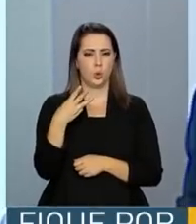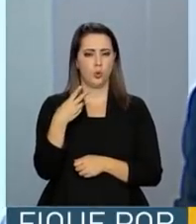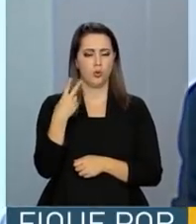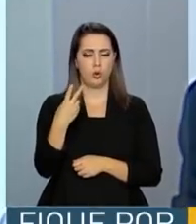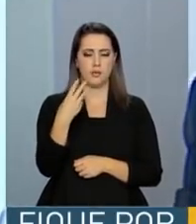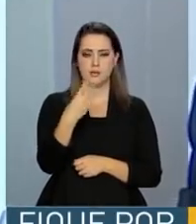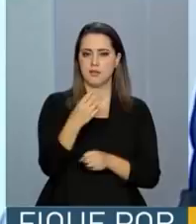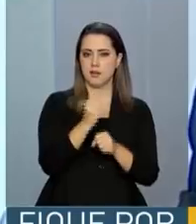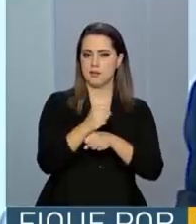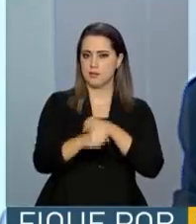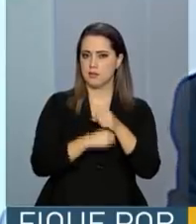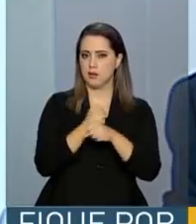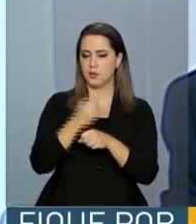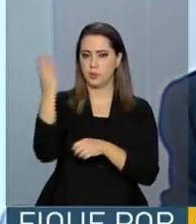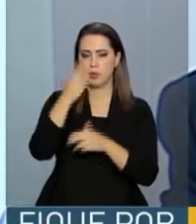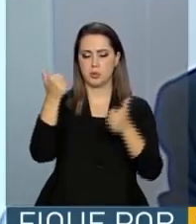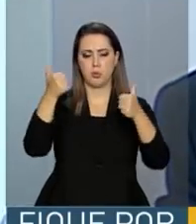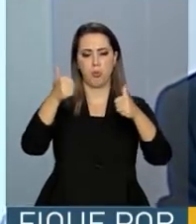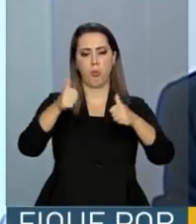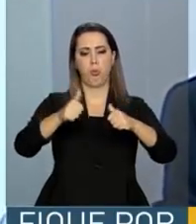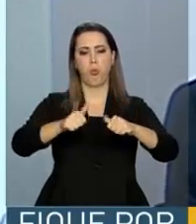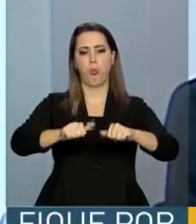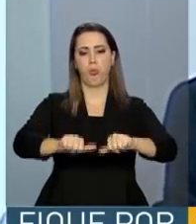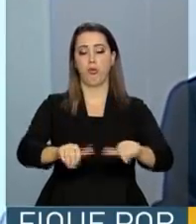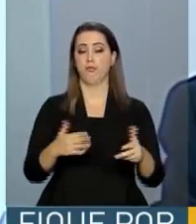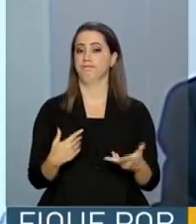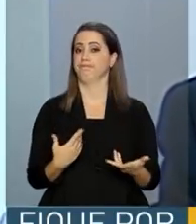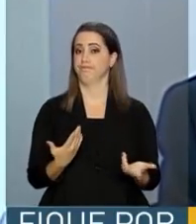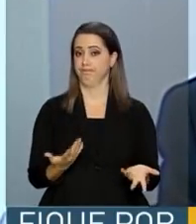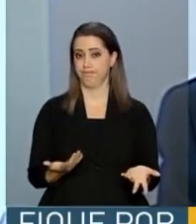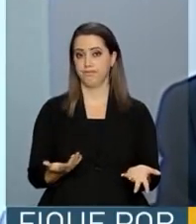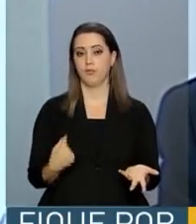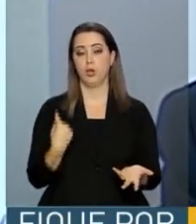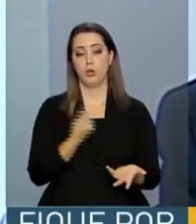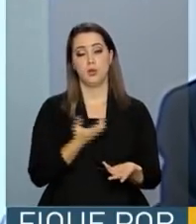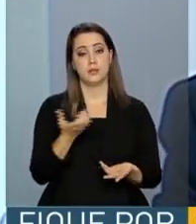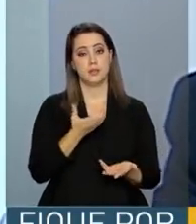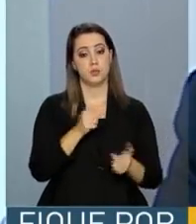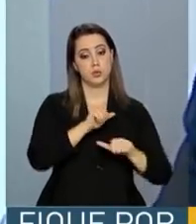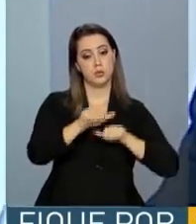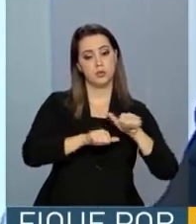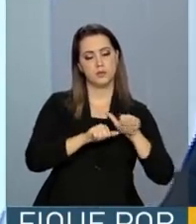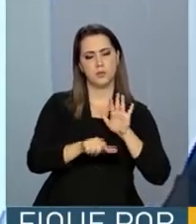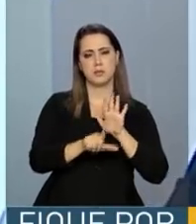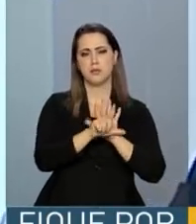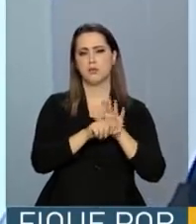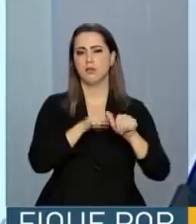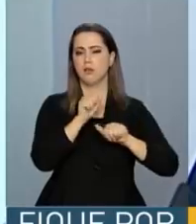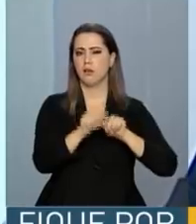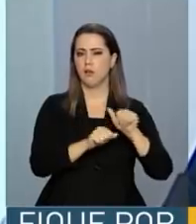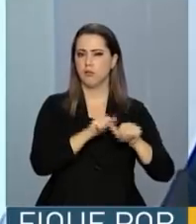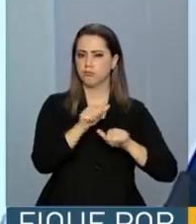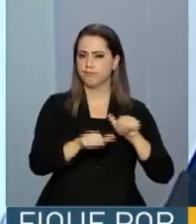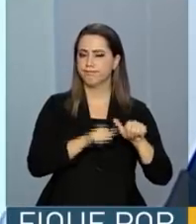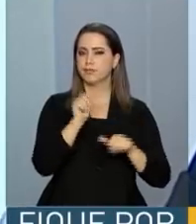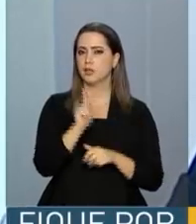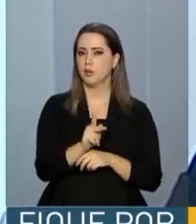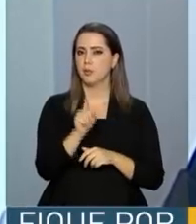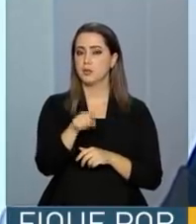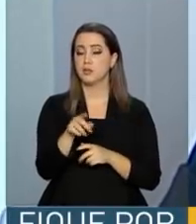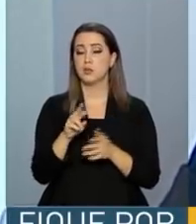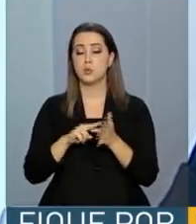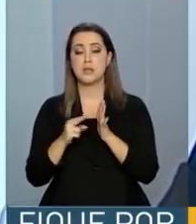estamos querendo exata e precisamente fazer uma reformulação previdenciária hoje que no dizer do ministro meirelles importa numa